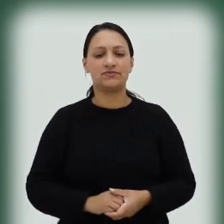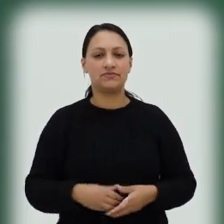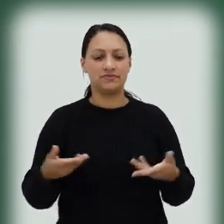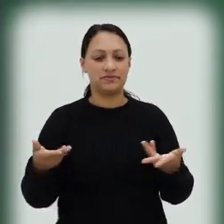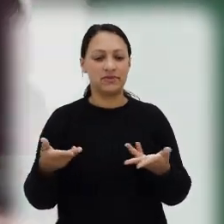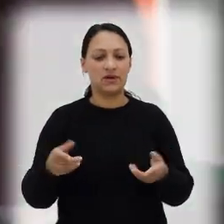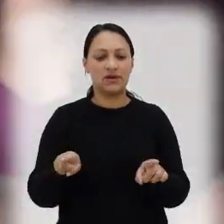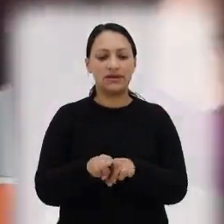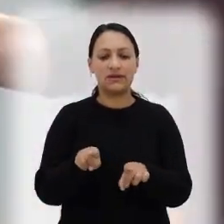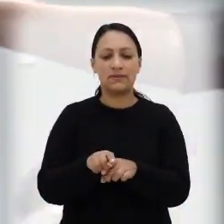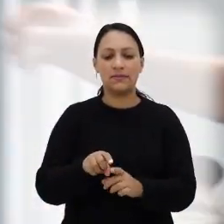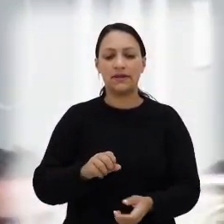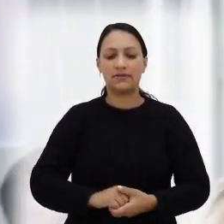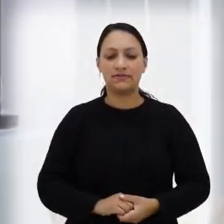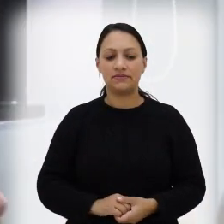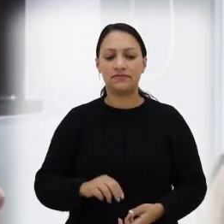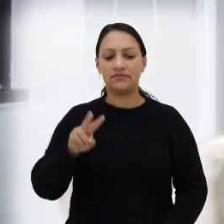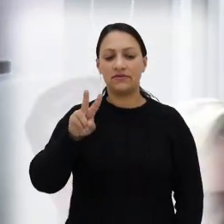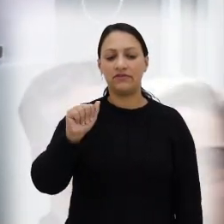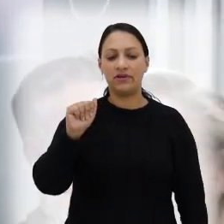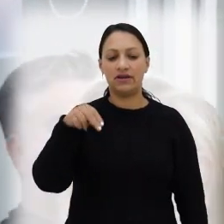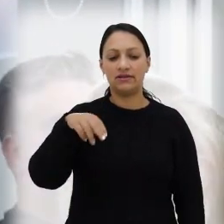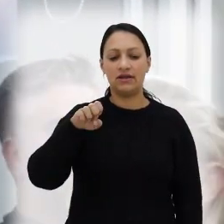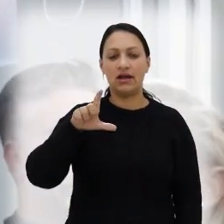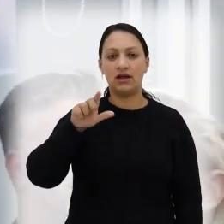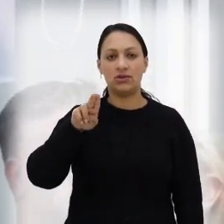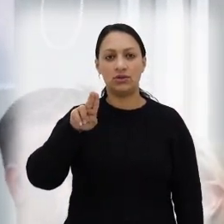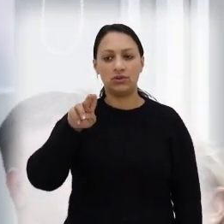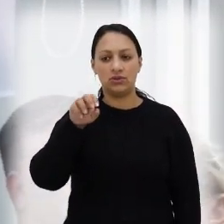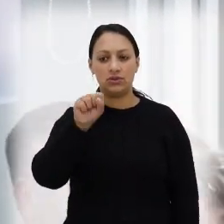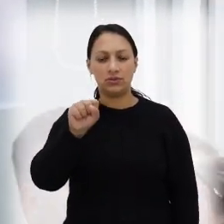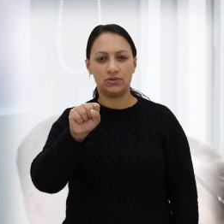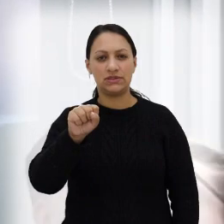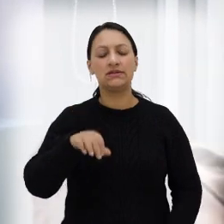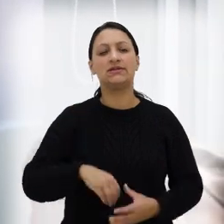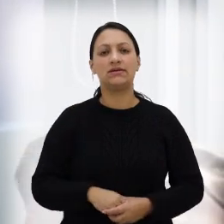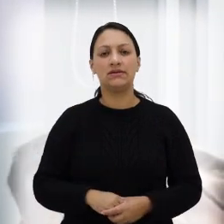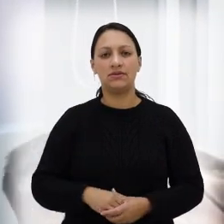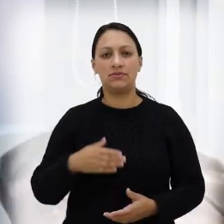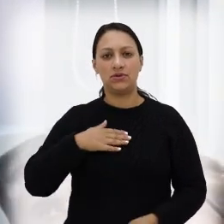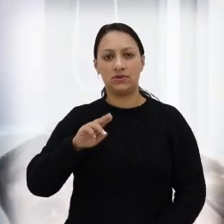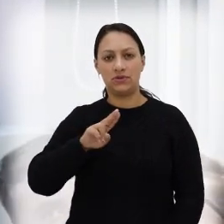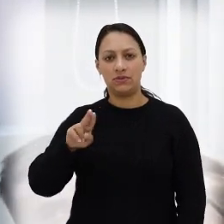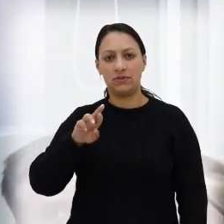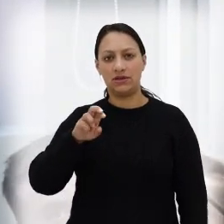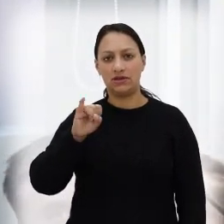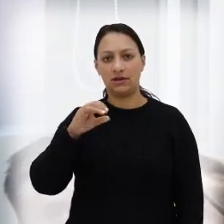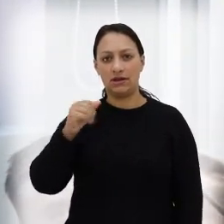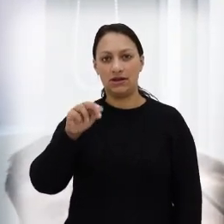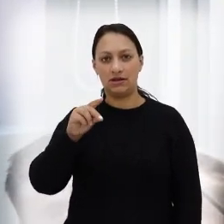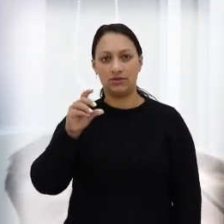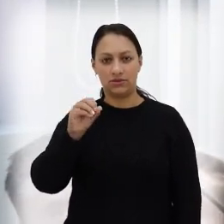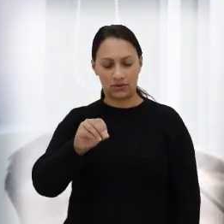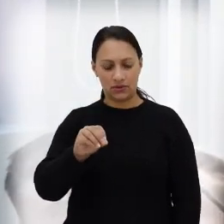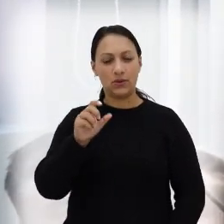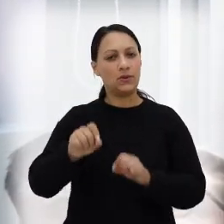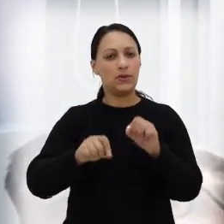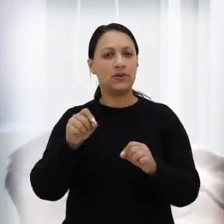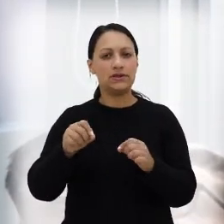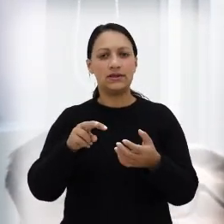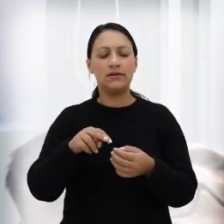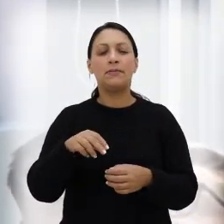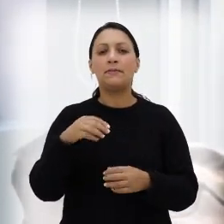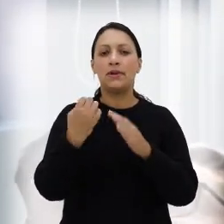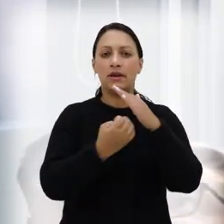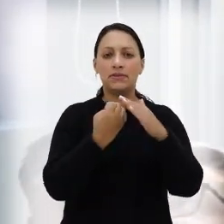Red. Boa tarde, meu nome é Ricardo, eu sou cofundador e responsável técnico da Vanelos. Vanelos é uma empresa